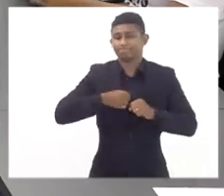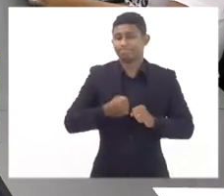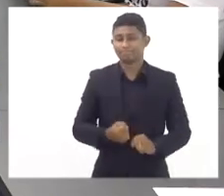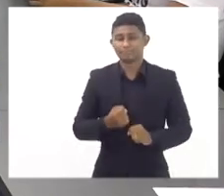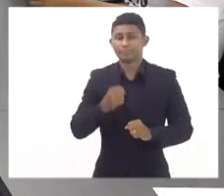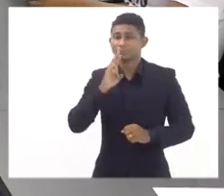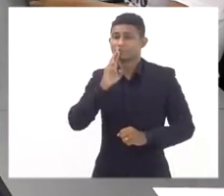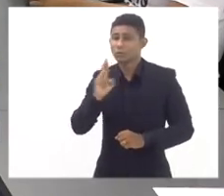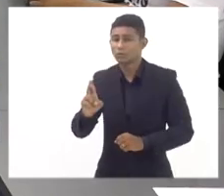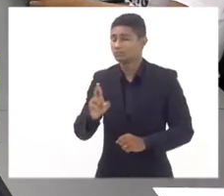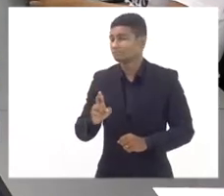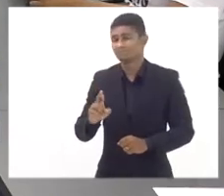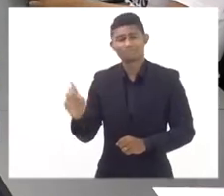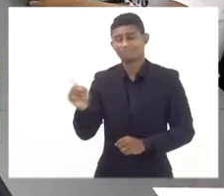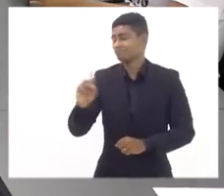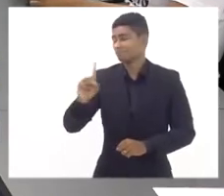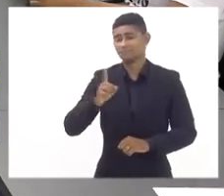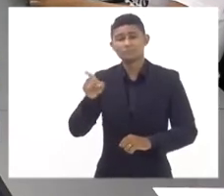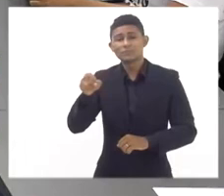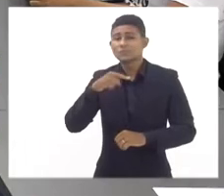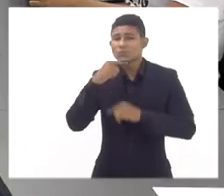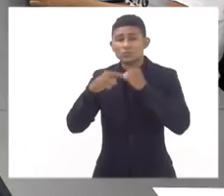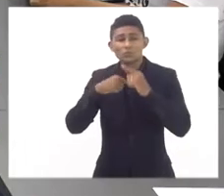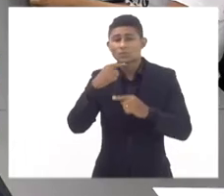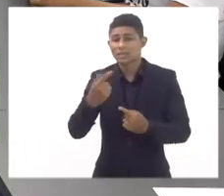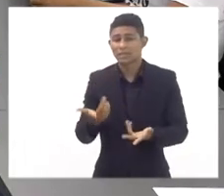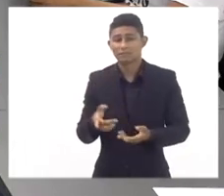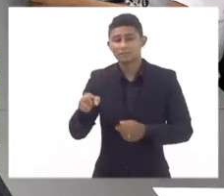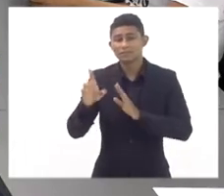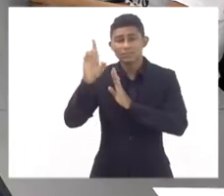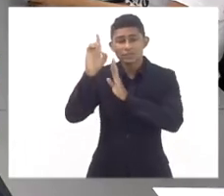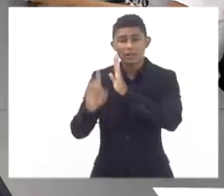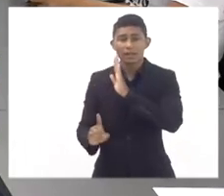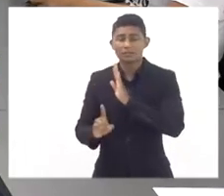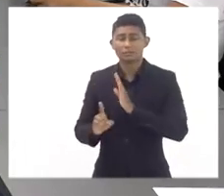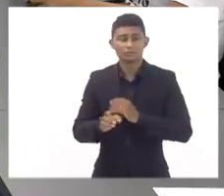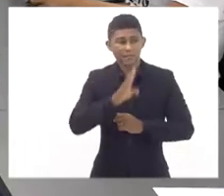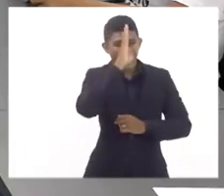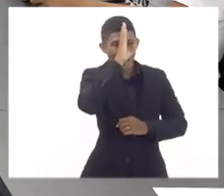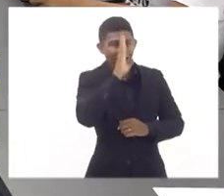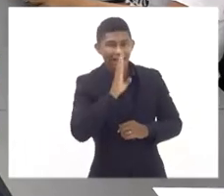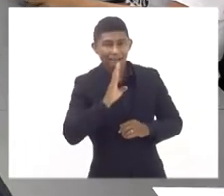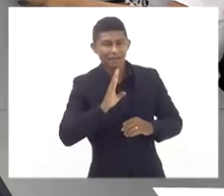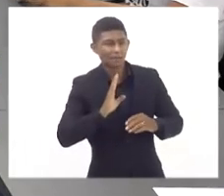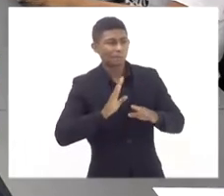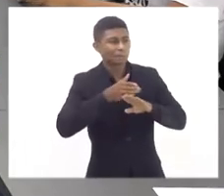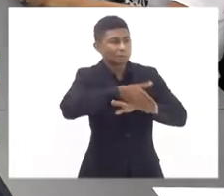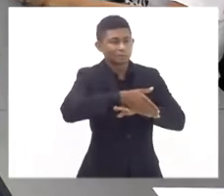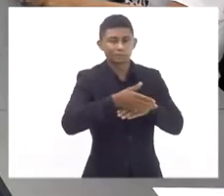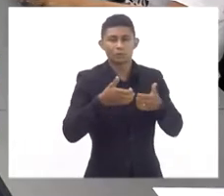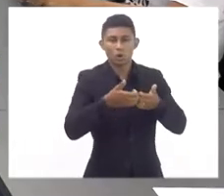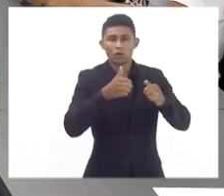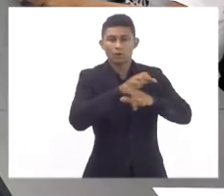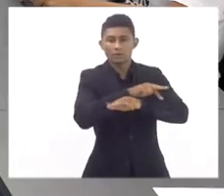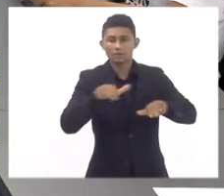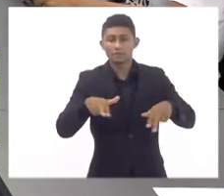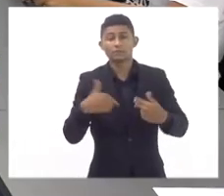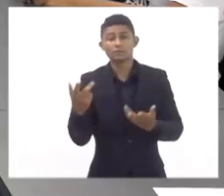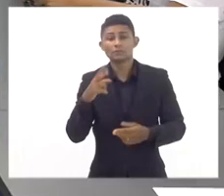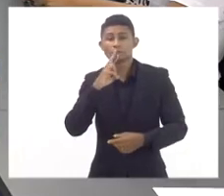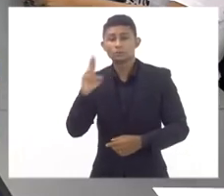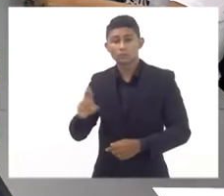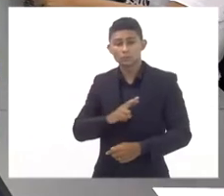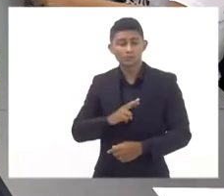ele que ele não consegue ter o direito à gratuidade no transporte público, né? E muitos deles me respondem, bom, então eu vou ter que